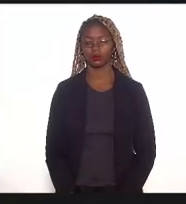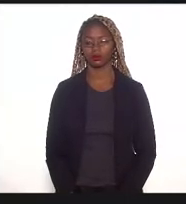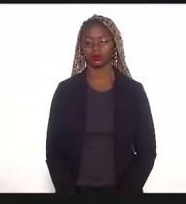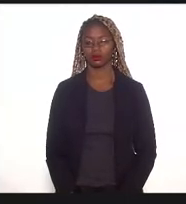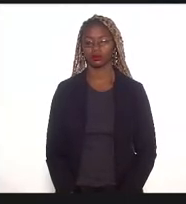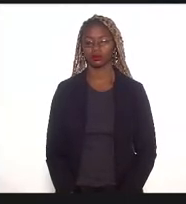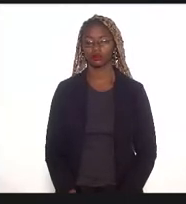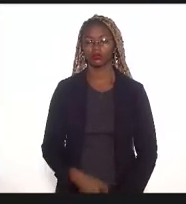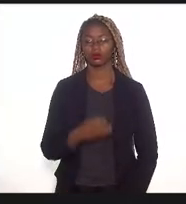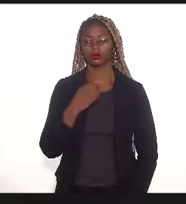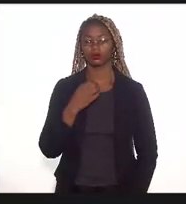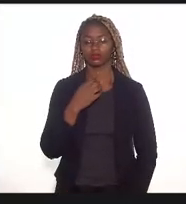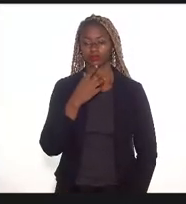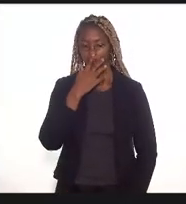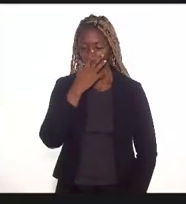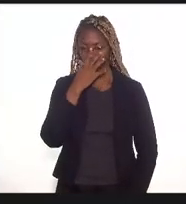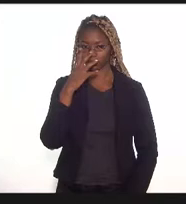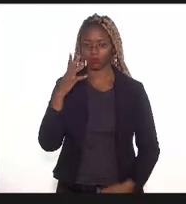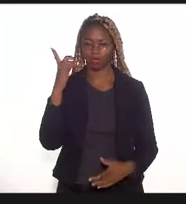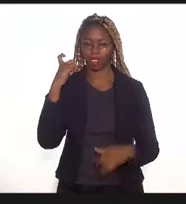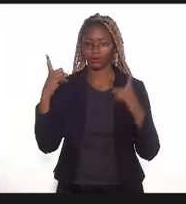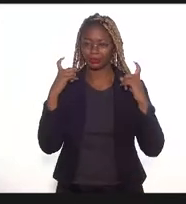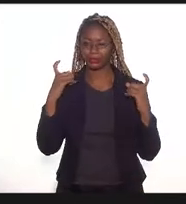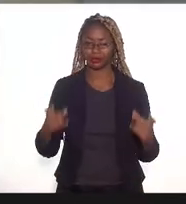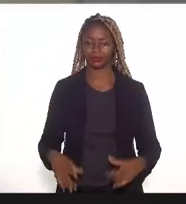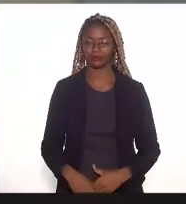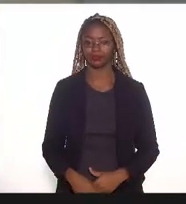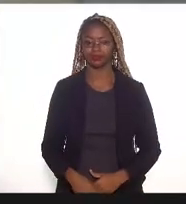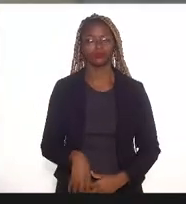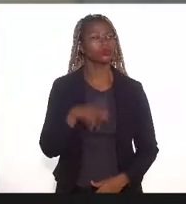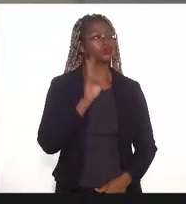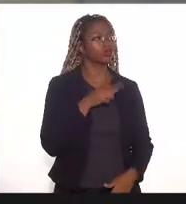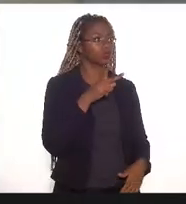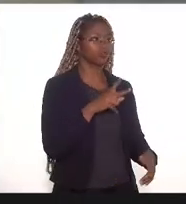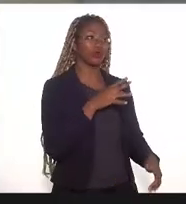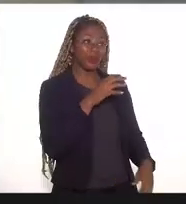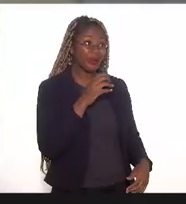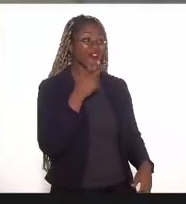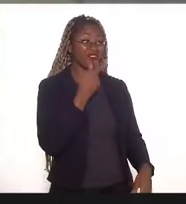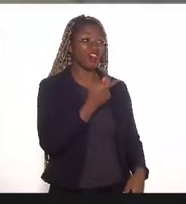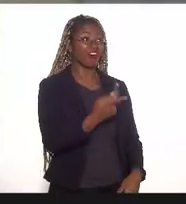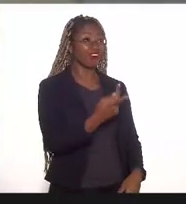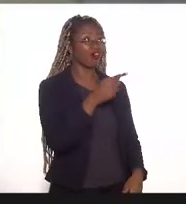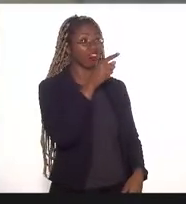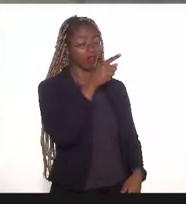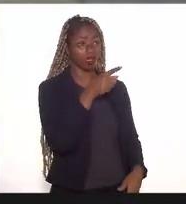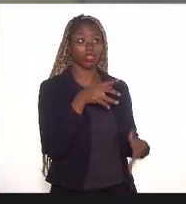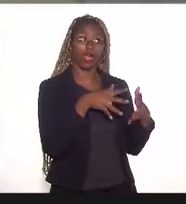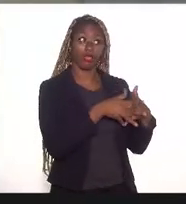Bom dia, eu fechei o som. Está aberto o som, deputada Azeidan, por favor.